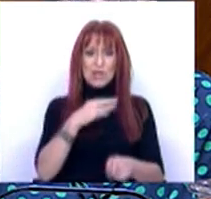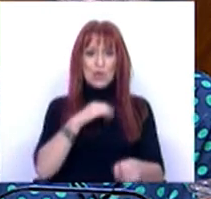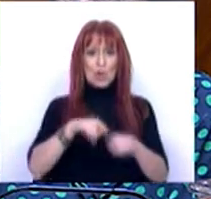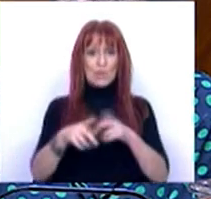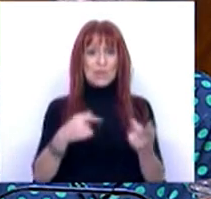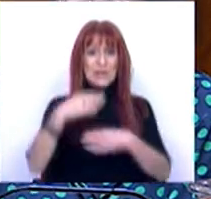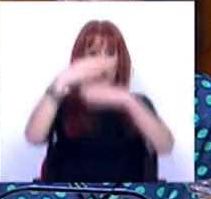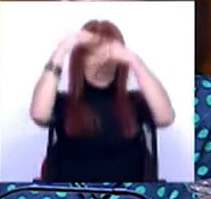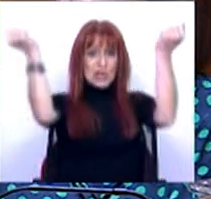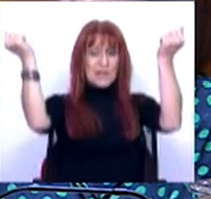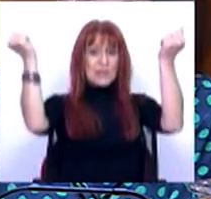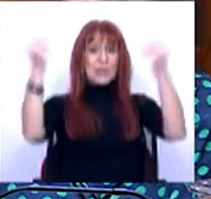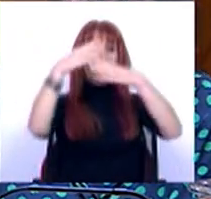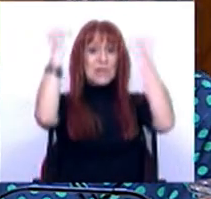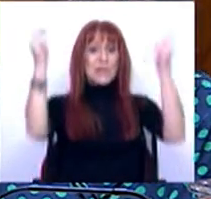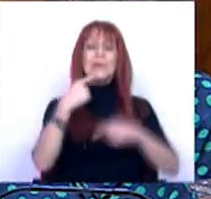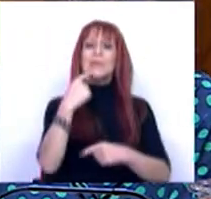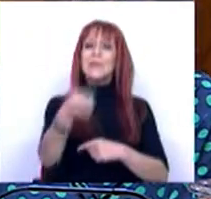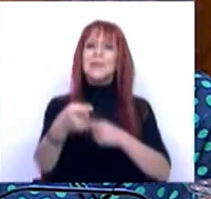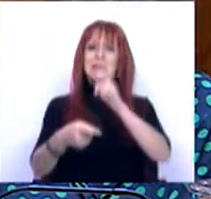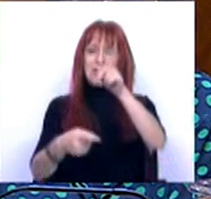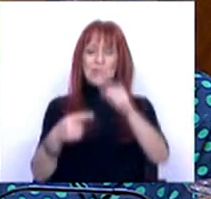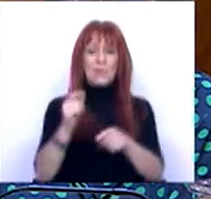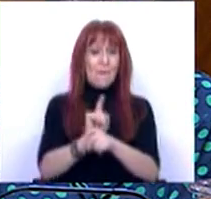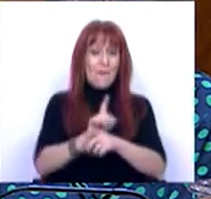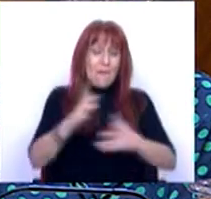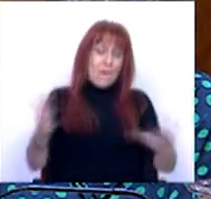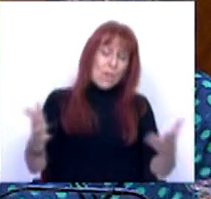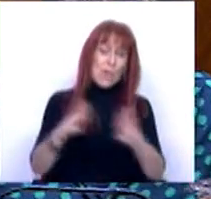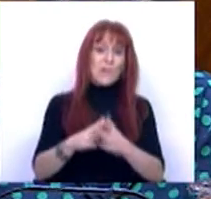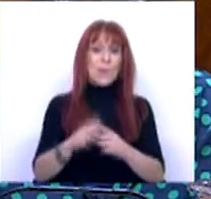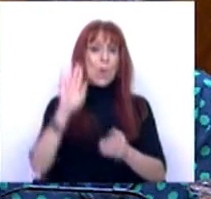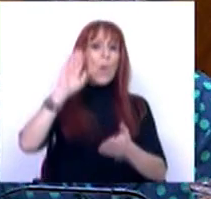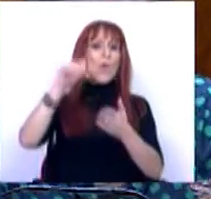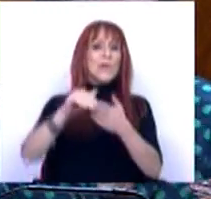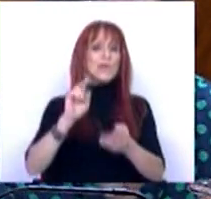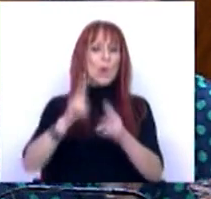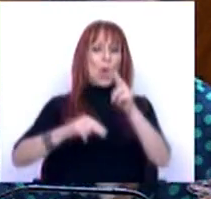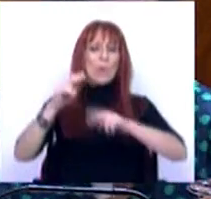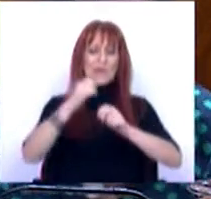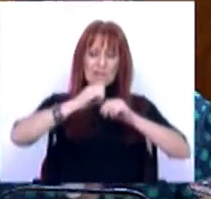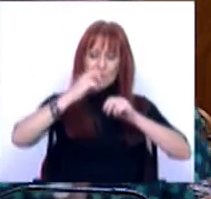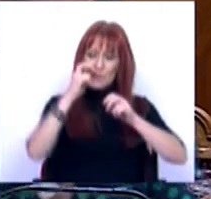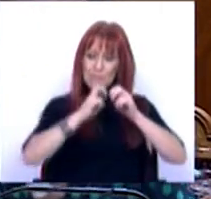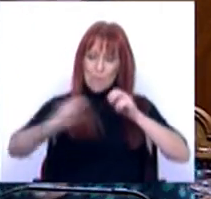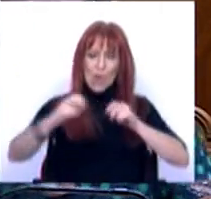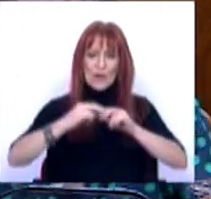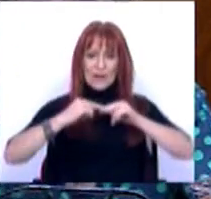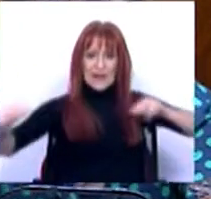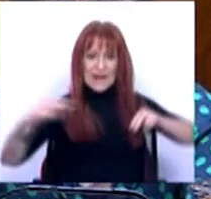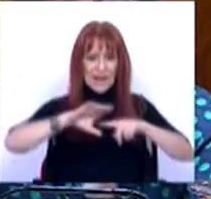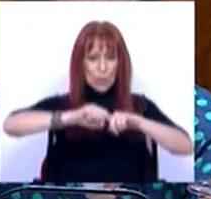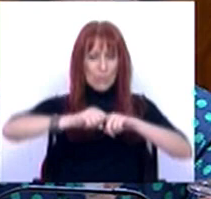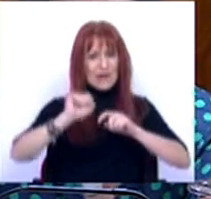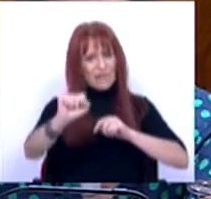E queria dizer ao seu deputado Jorge Mendes, que se esqueceu de referir, desde logo, a conclusão das obras de eletrificação da linha do Minho, da sua